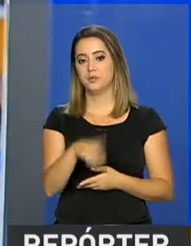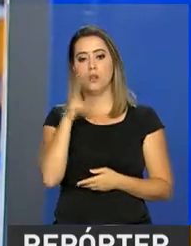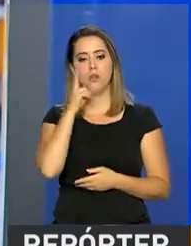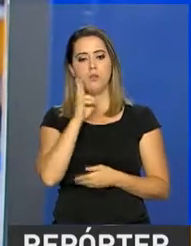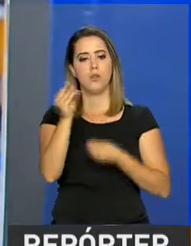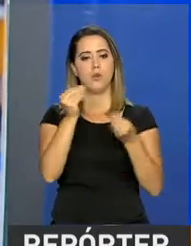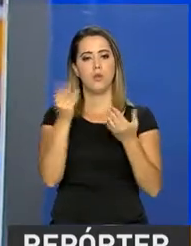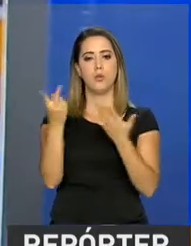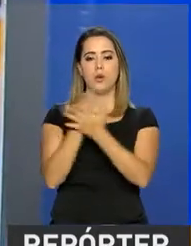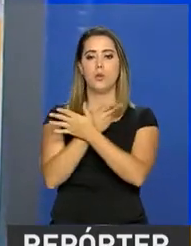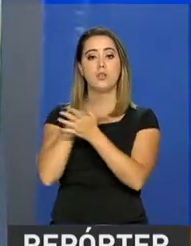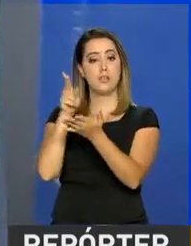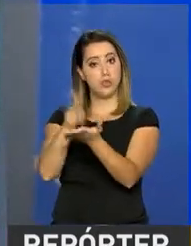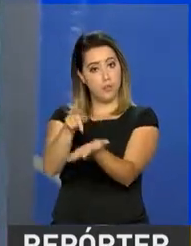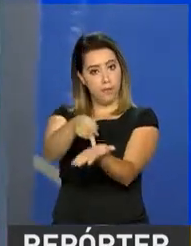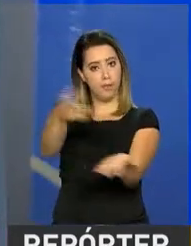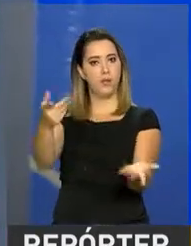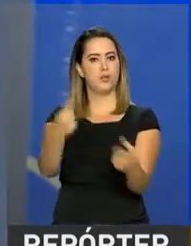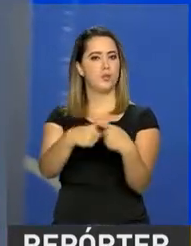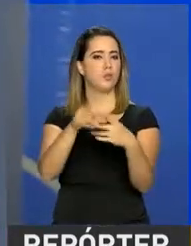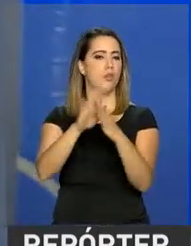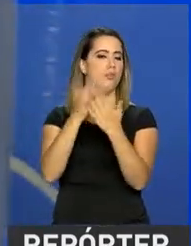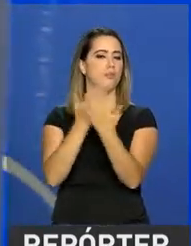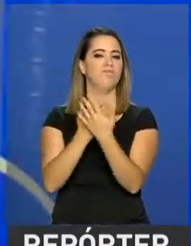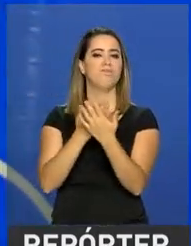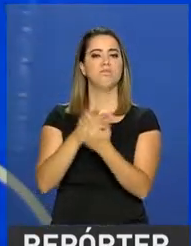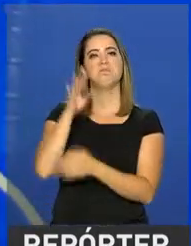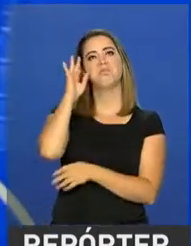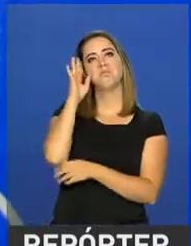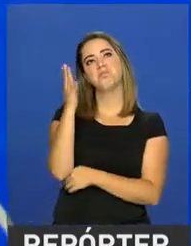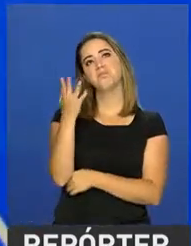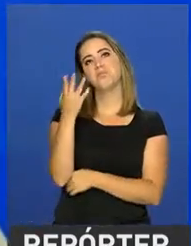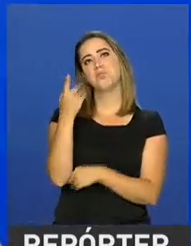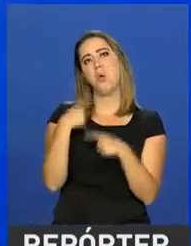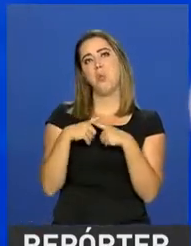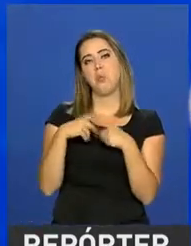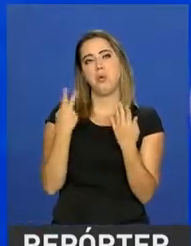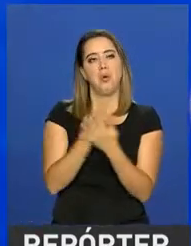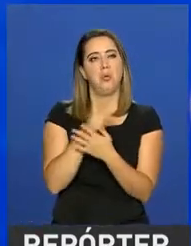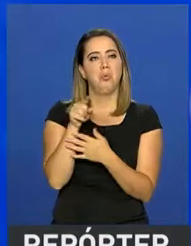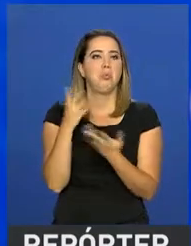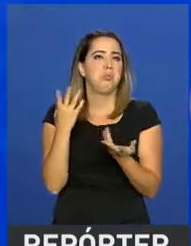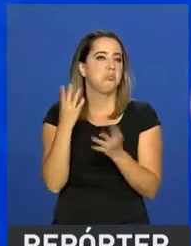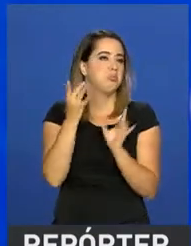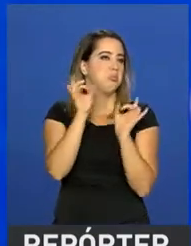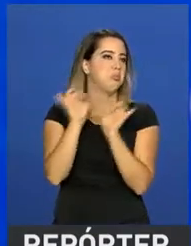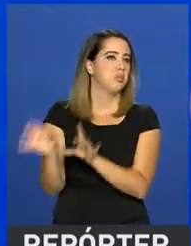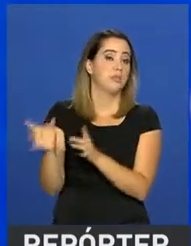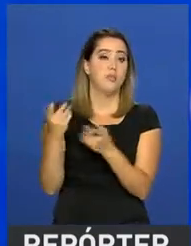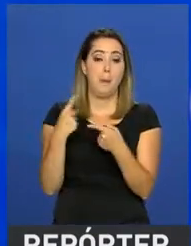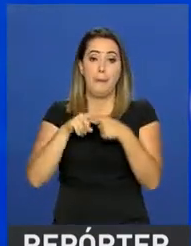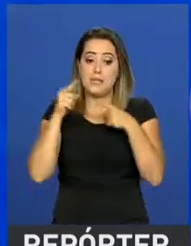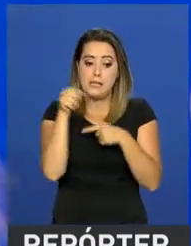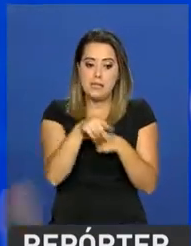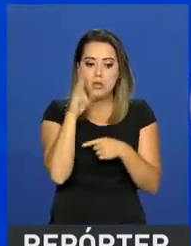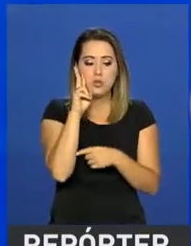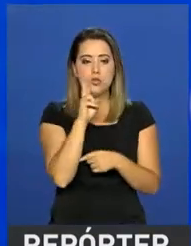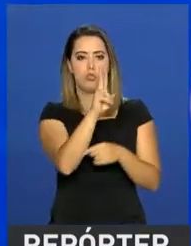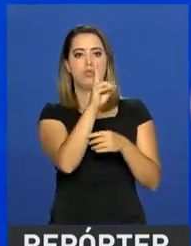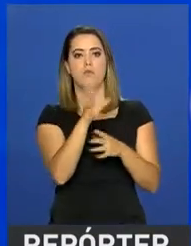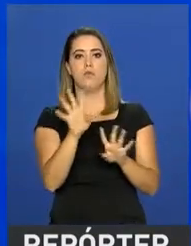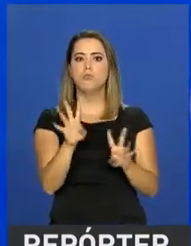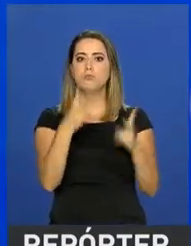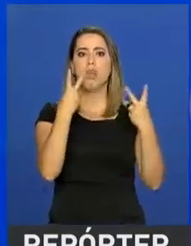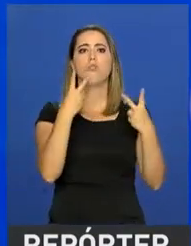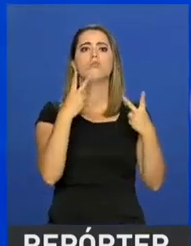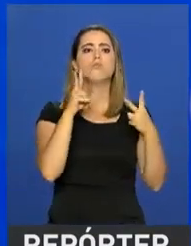é que funciona na prática mesmo, porque só na escola a gente pensa, por que que a gente está aprendendo isso? A gente não vai usar. Aí aqui a gente está usando,